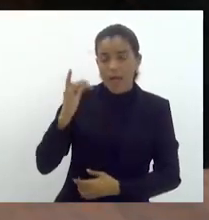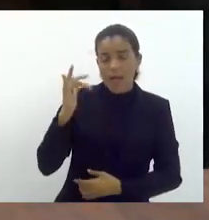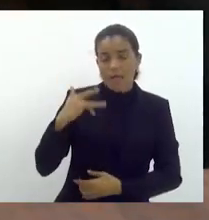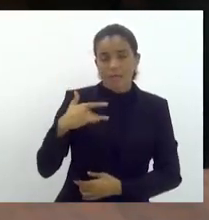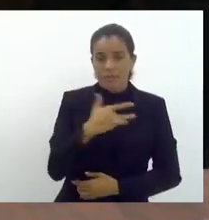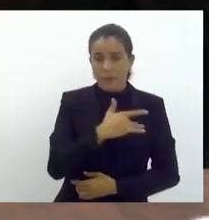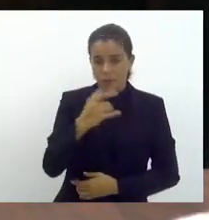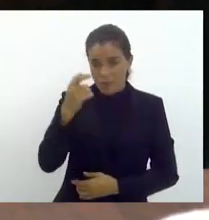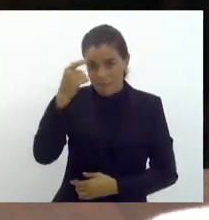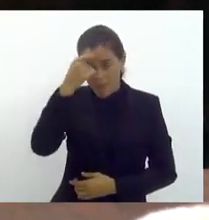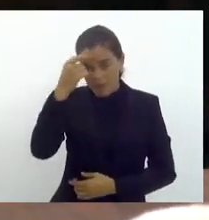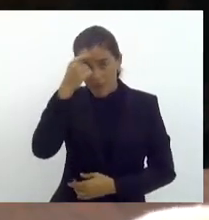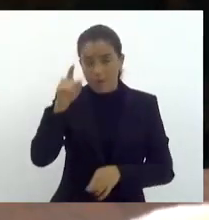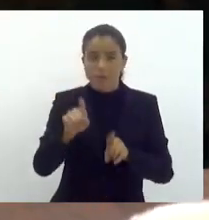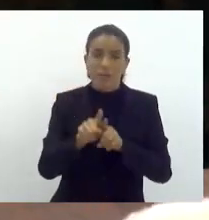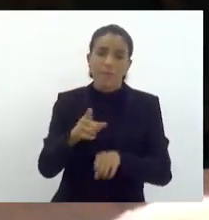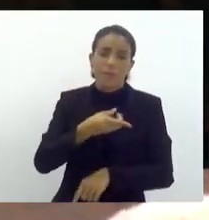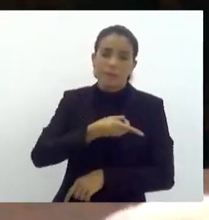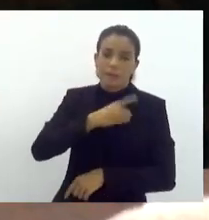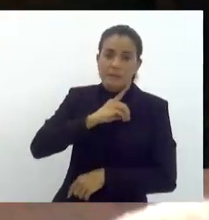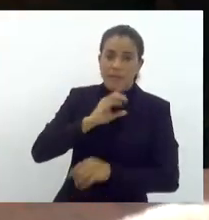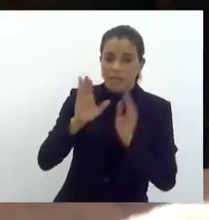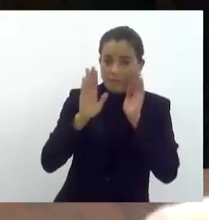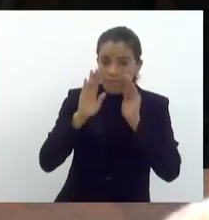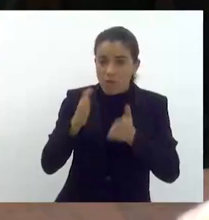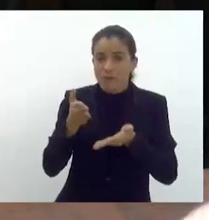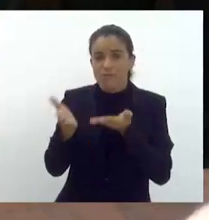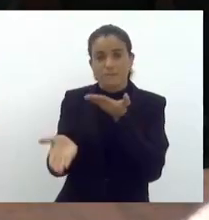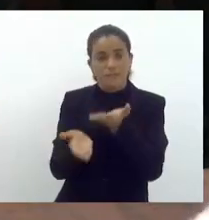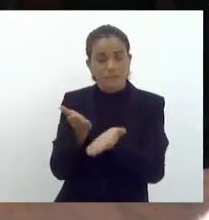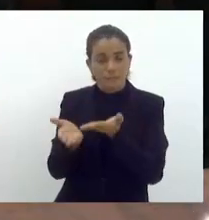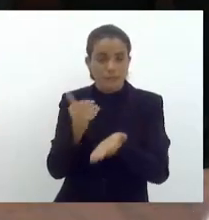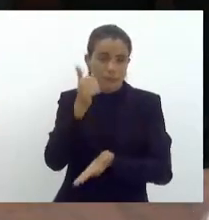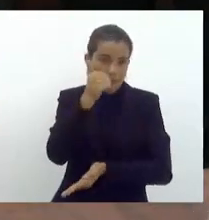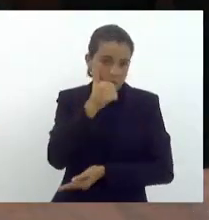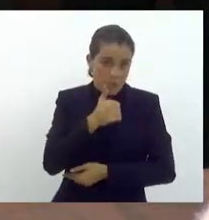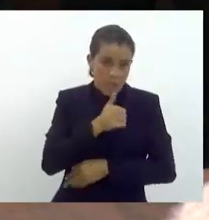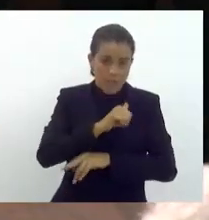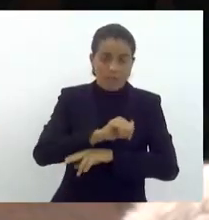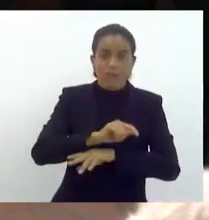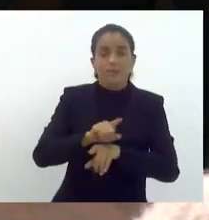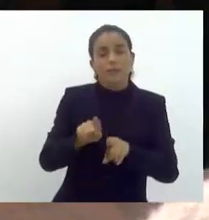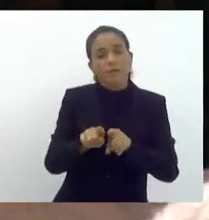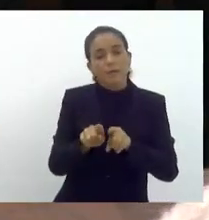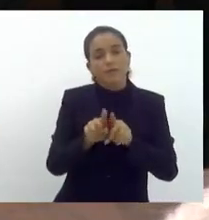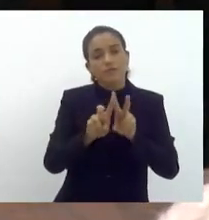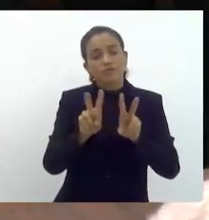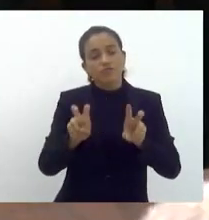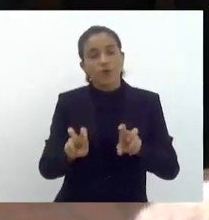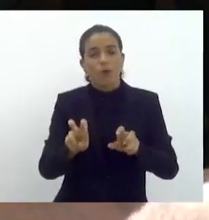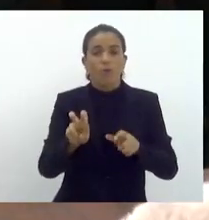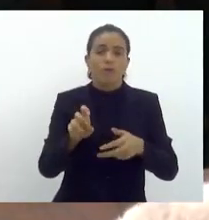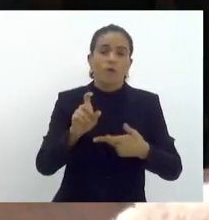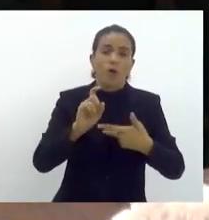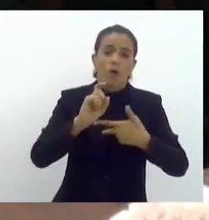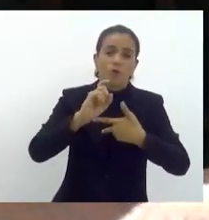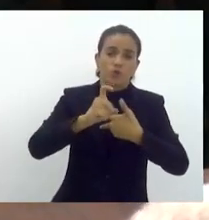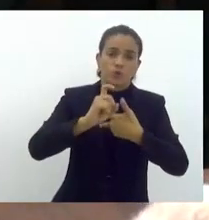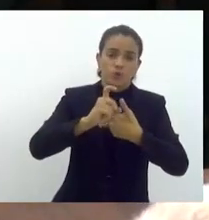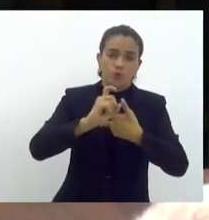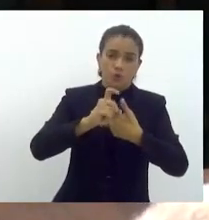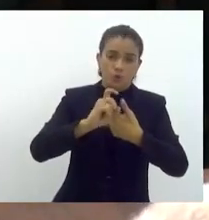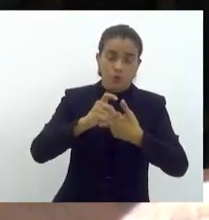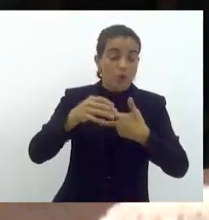de antes né que é esse primeiro essa primeira porta de entrada dessas mulheres e também com relação ao poder judiciário